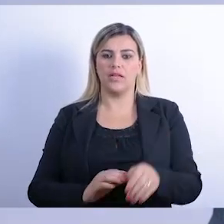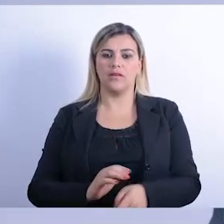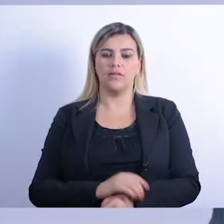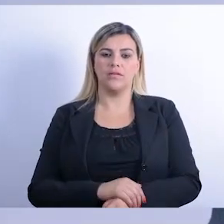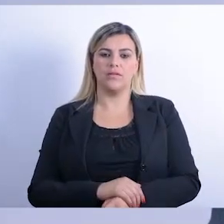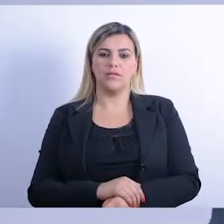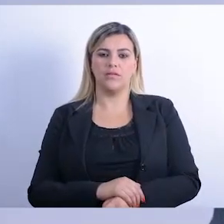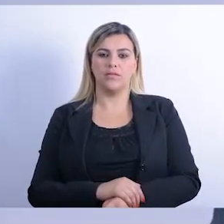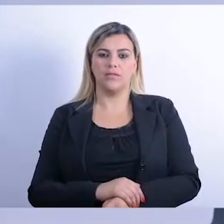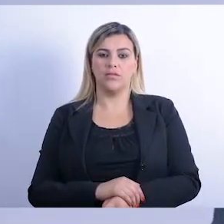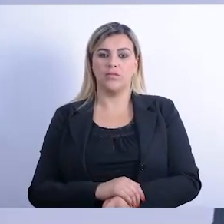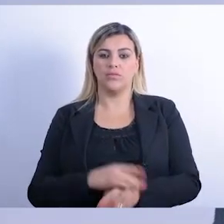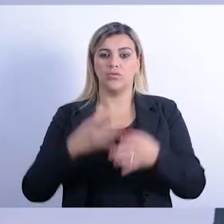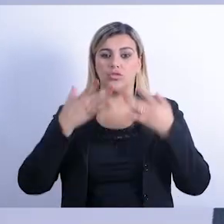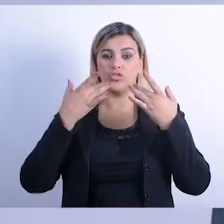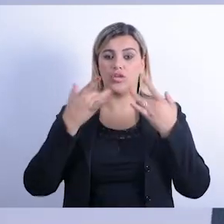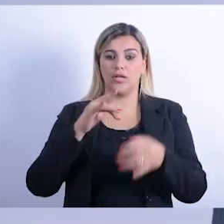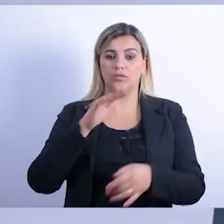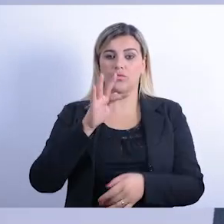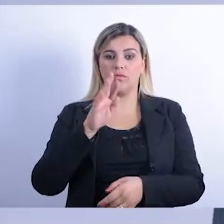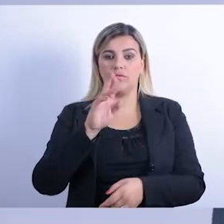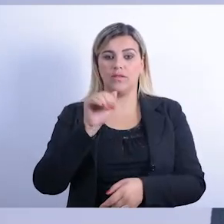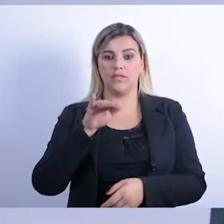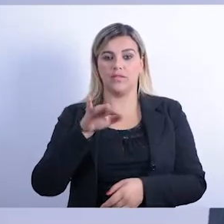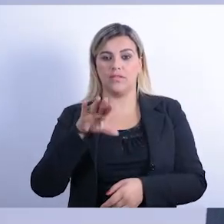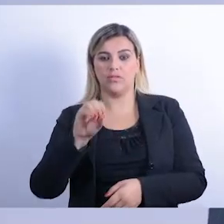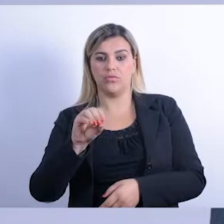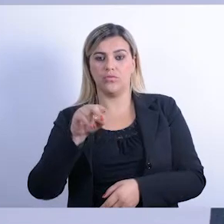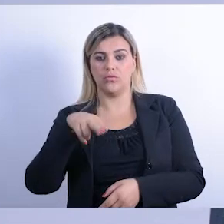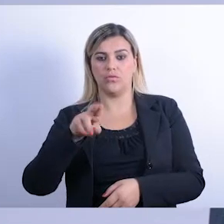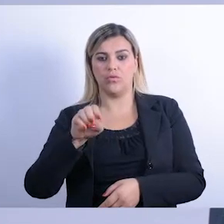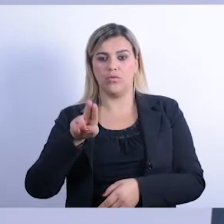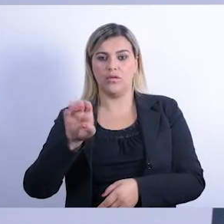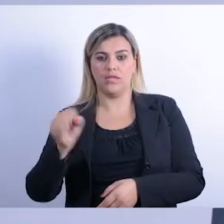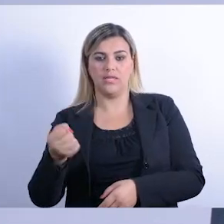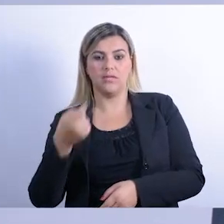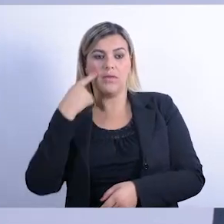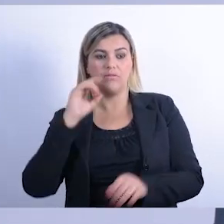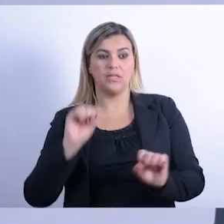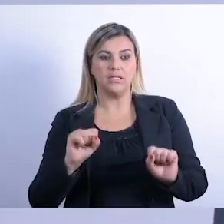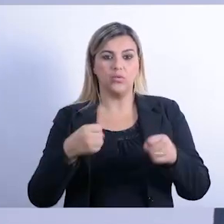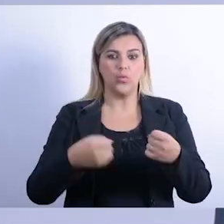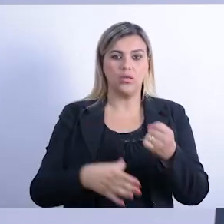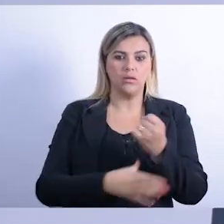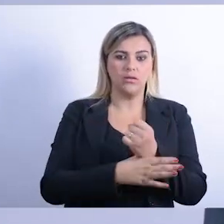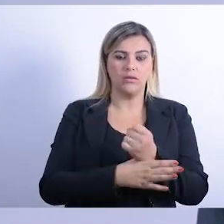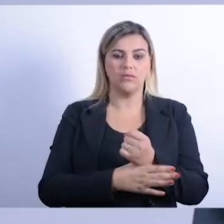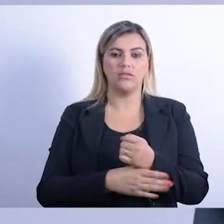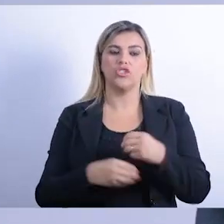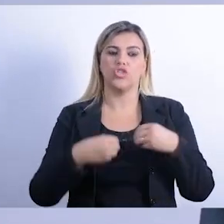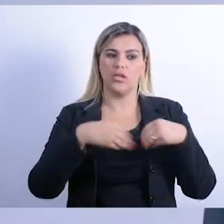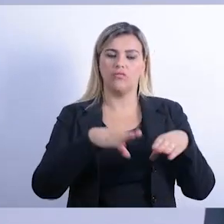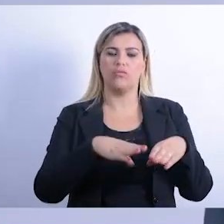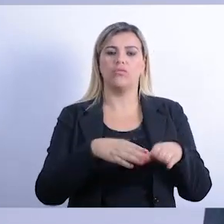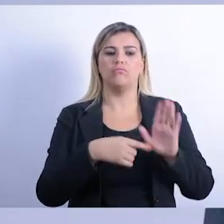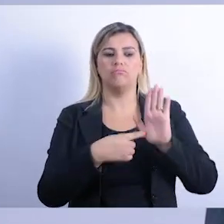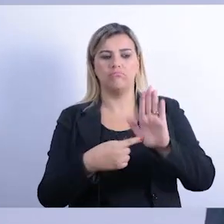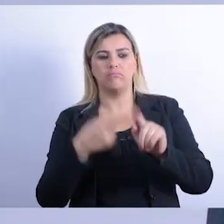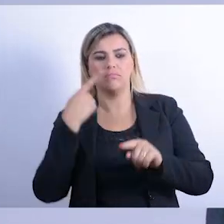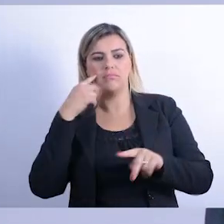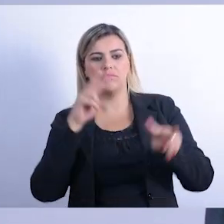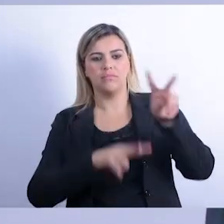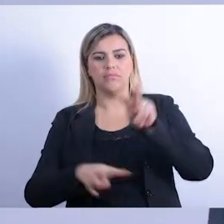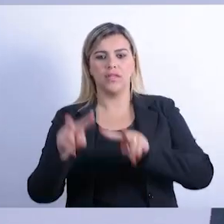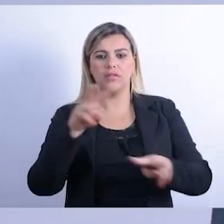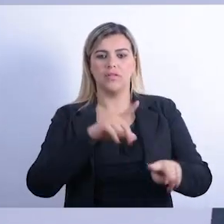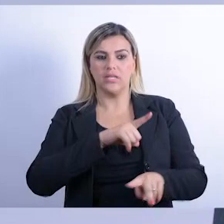Palácio, no Teatro Francisco Nunes, para ver a situação, para ver a questão de segurança. Nós levamos ele lá,